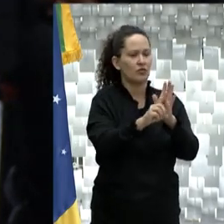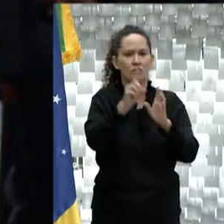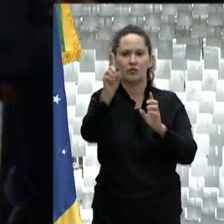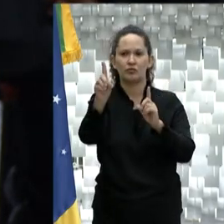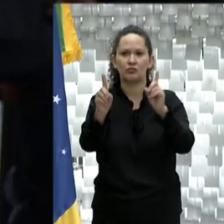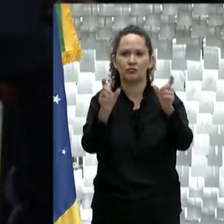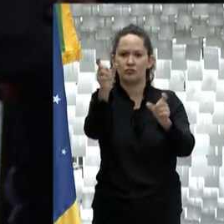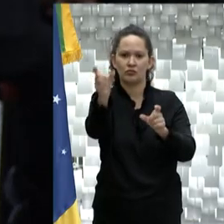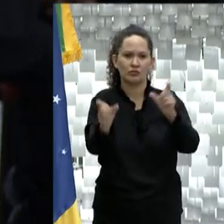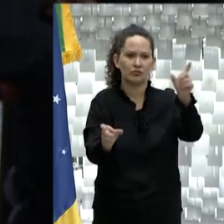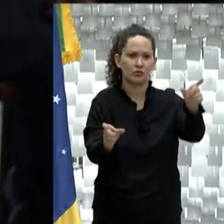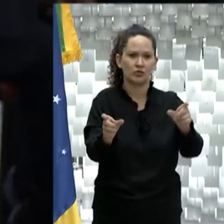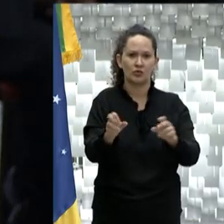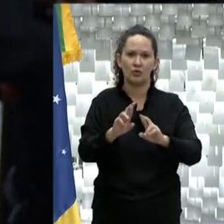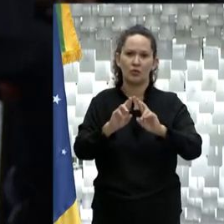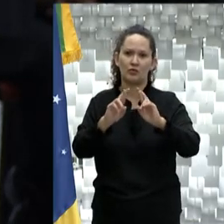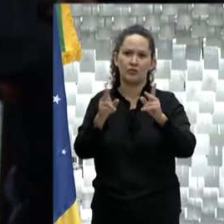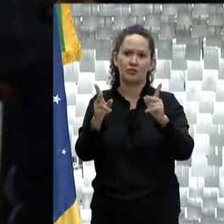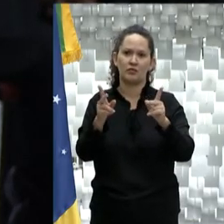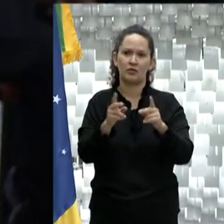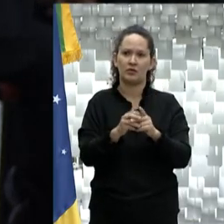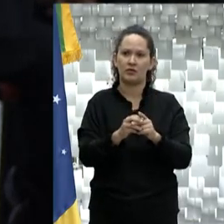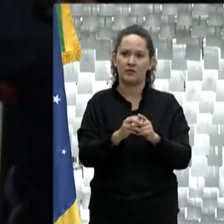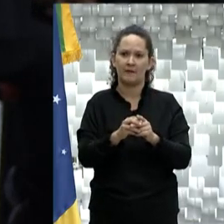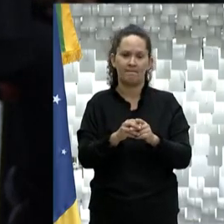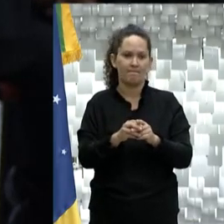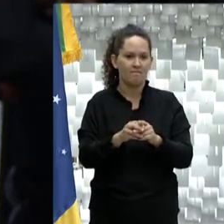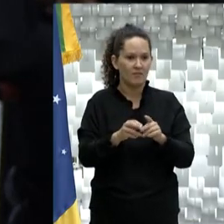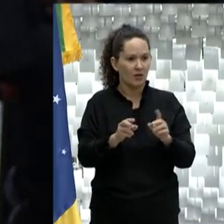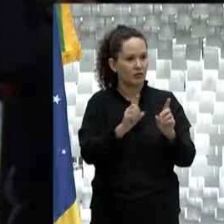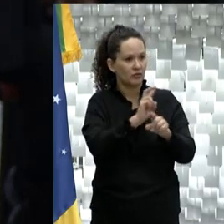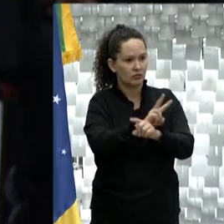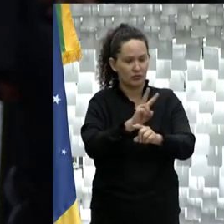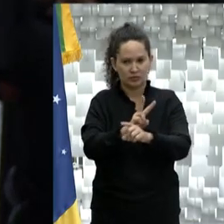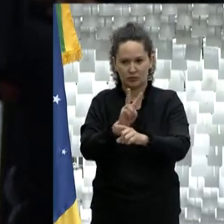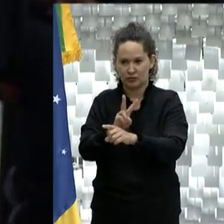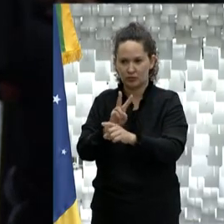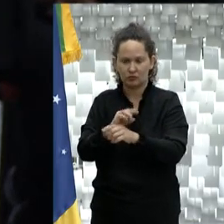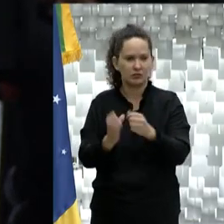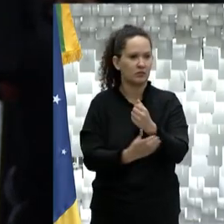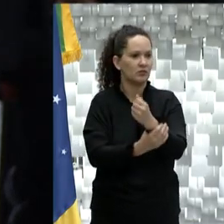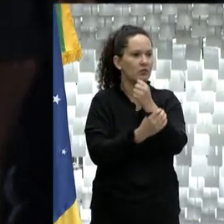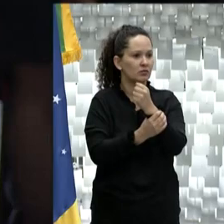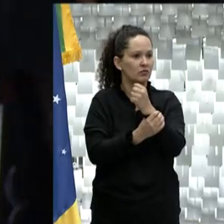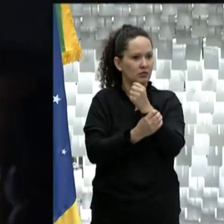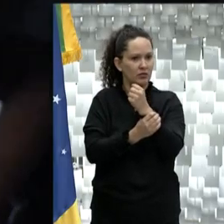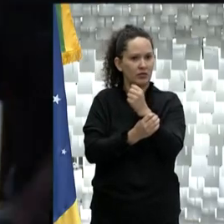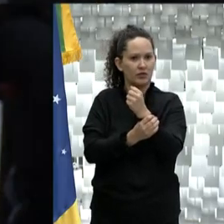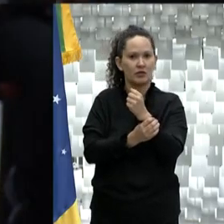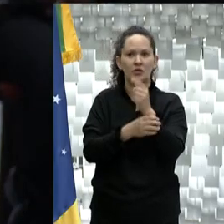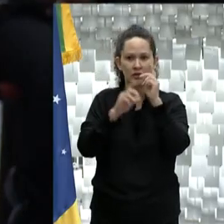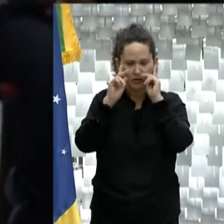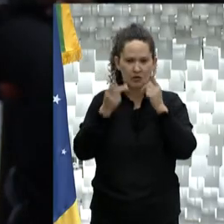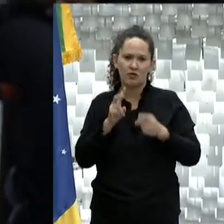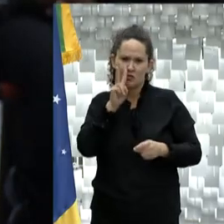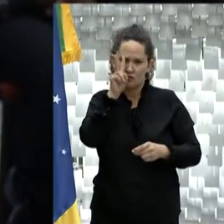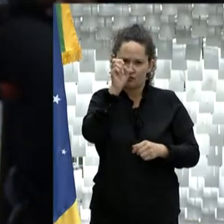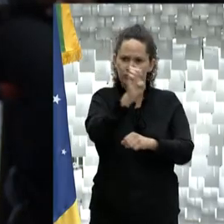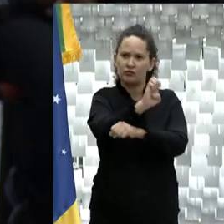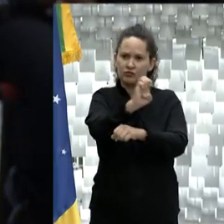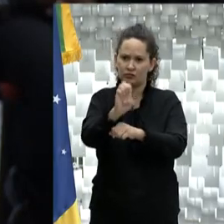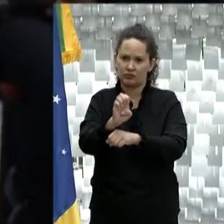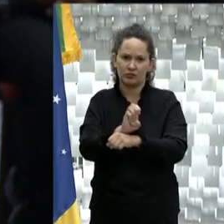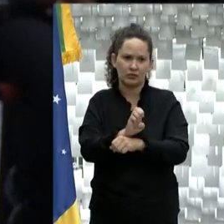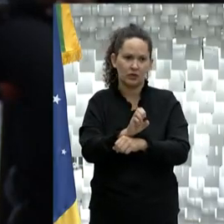individuais, o contraditório, a ampla defesa e a garantia do cidadão face à força do Estado.